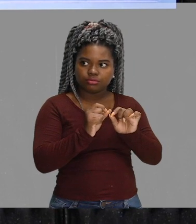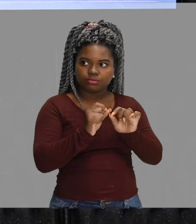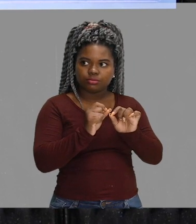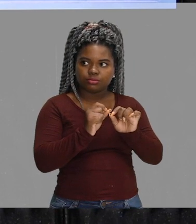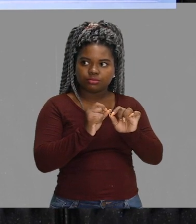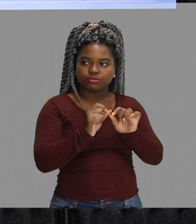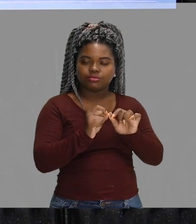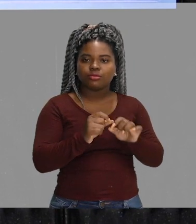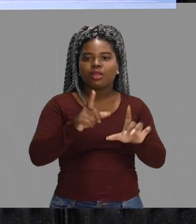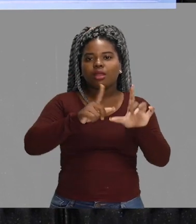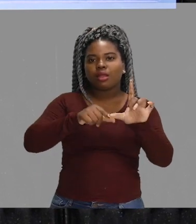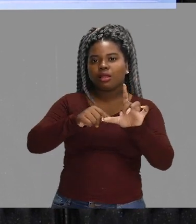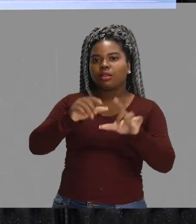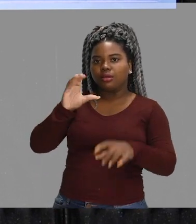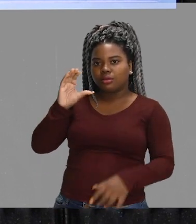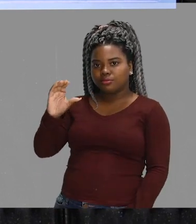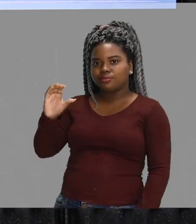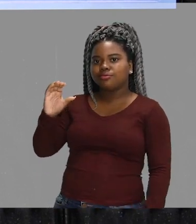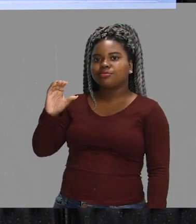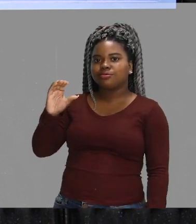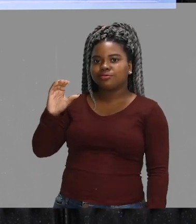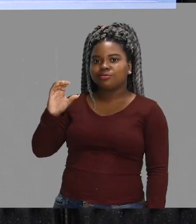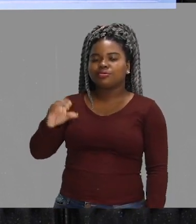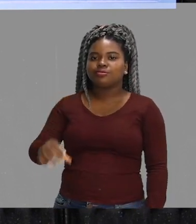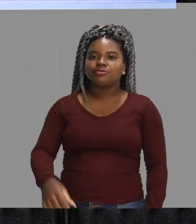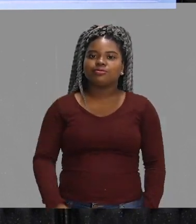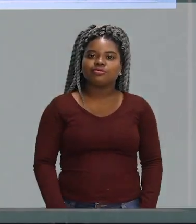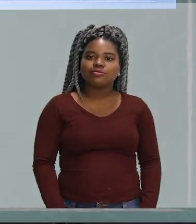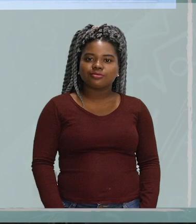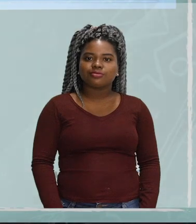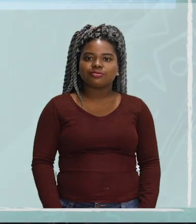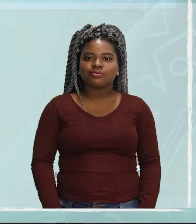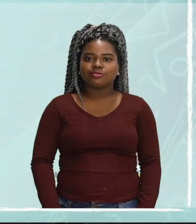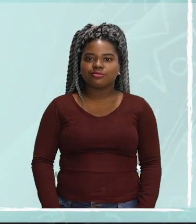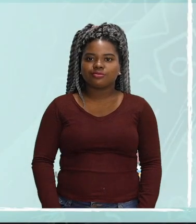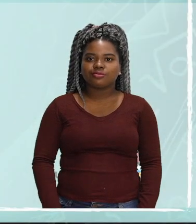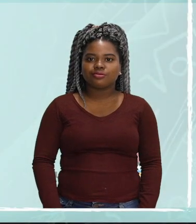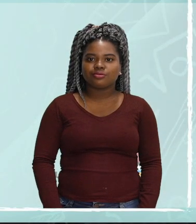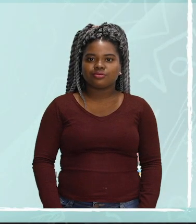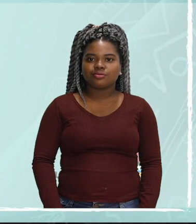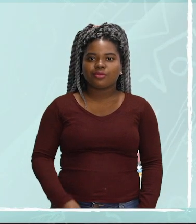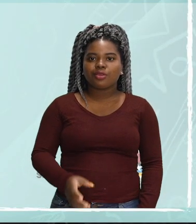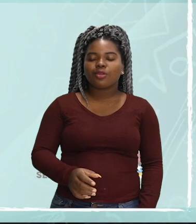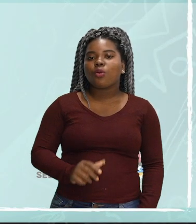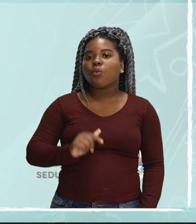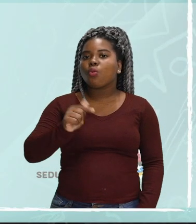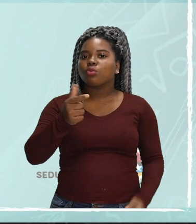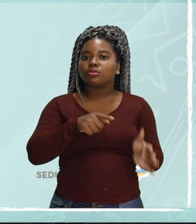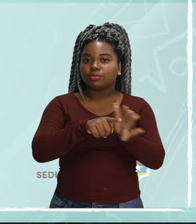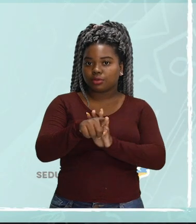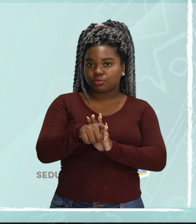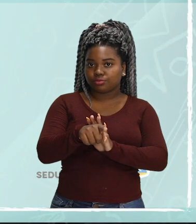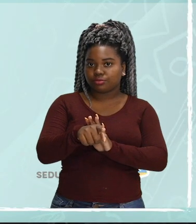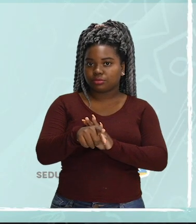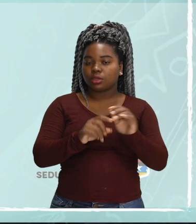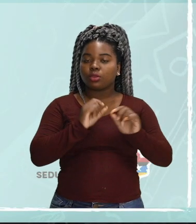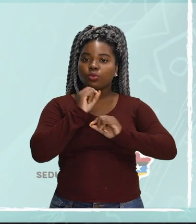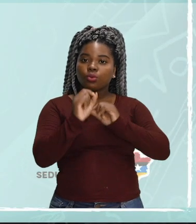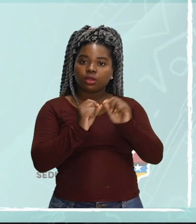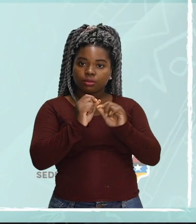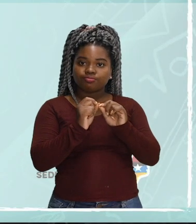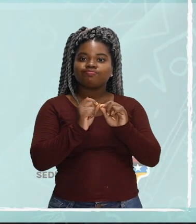nobres. Os metais correspondem a mais de 80% dos elementos químicos. Então, mais de 80% são